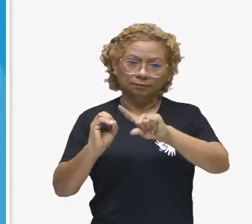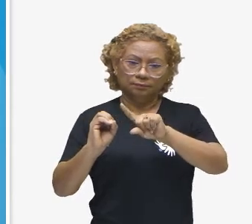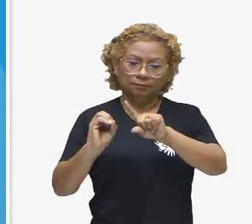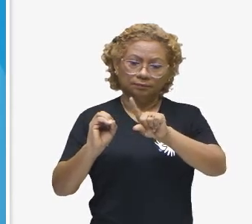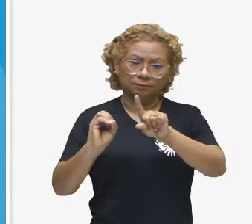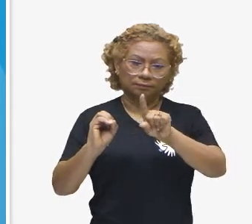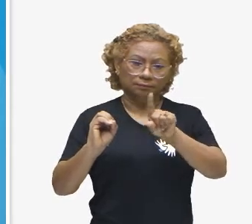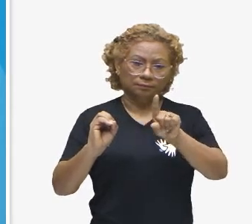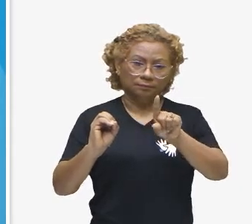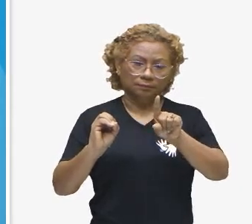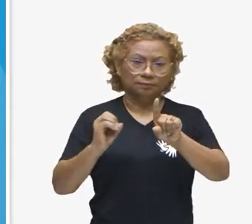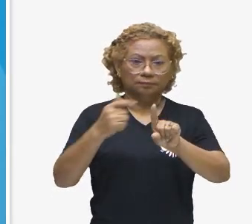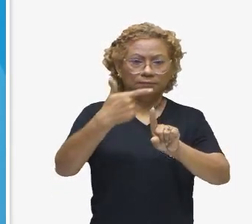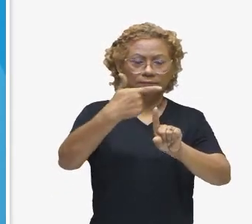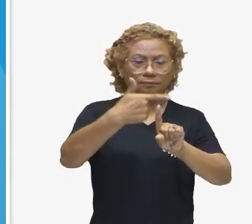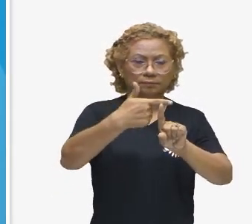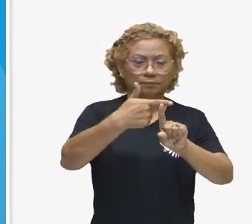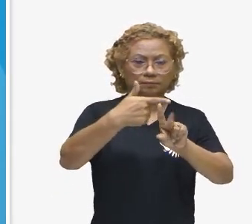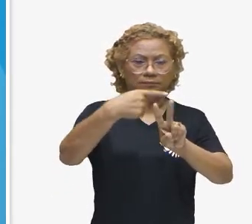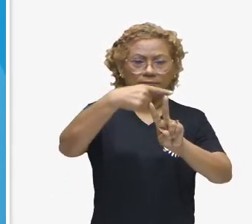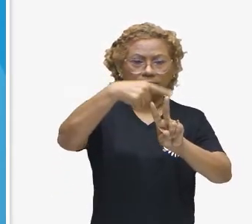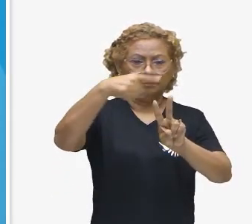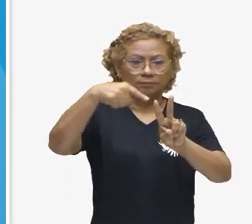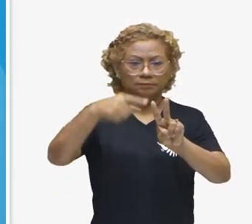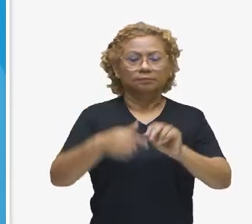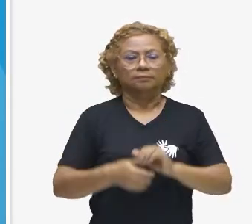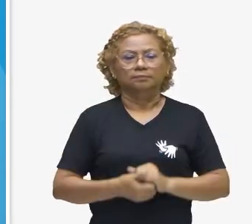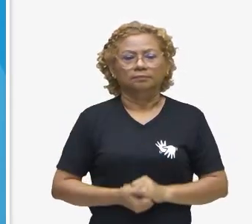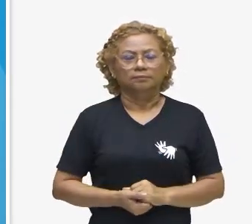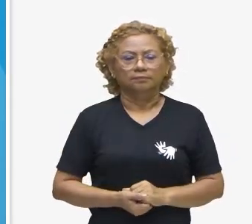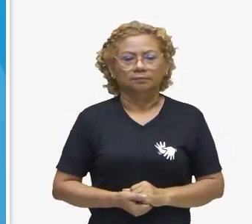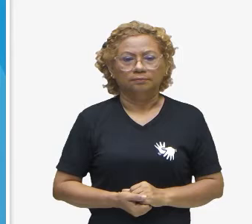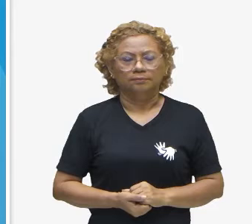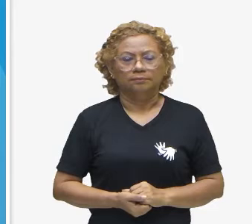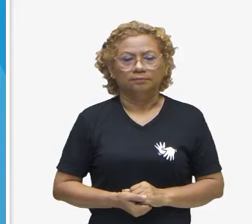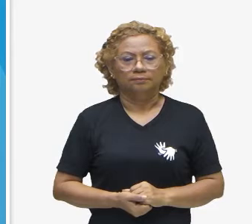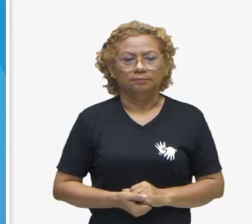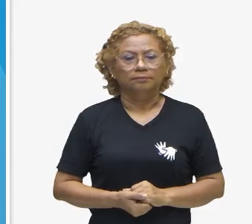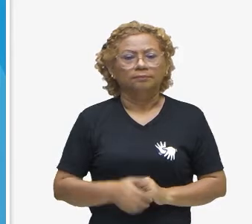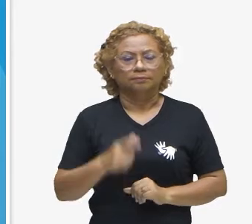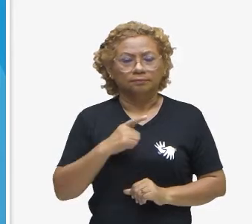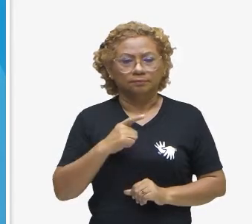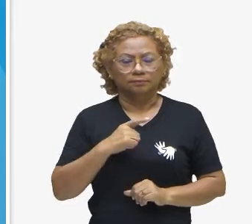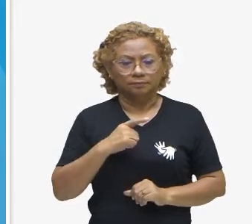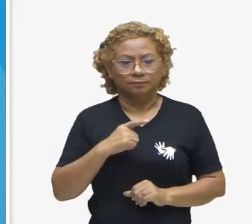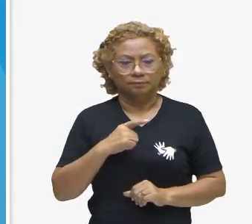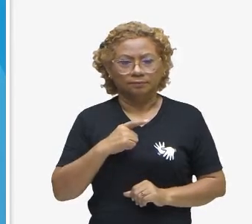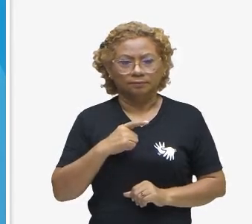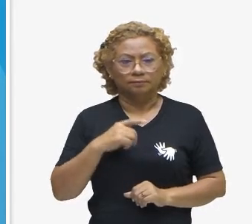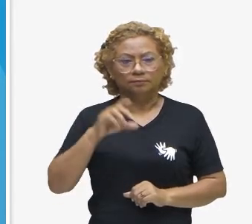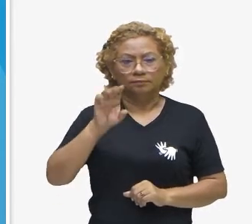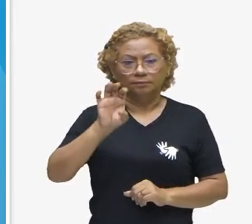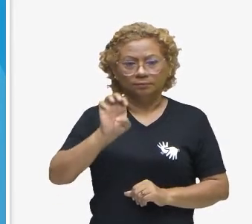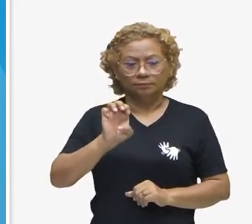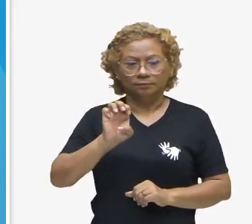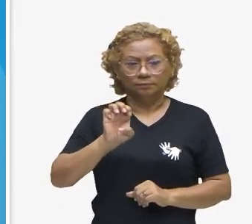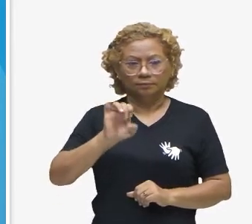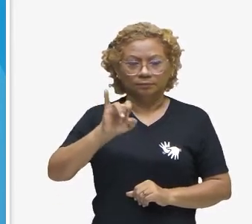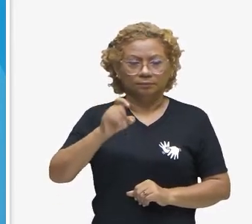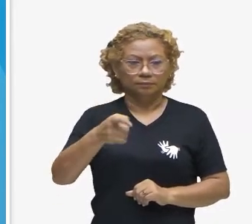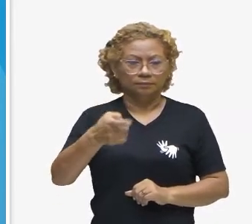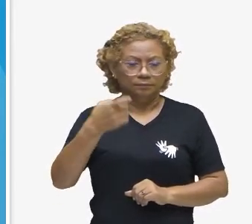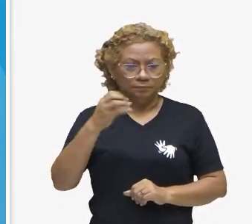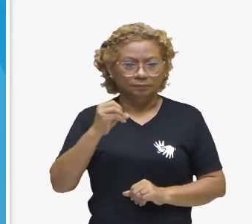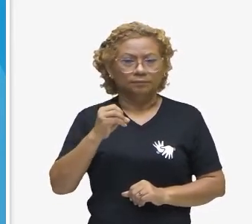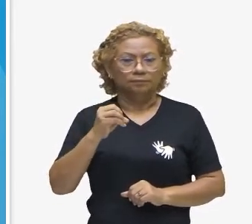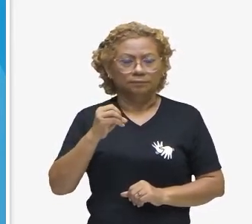sobre 2, em relação ao eixo x, nós vamos ter qual projeção? Vejam que a